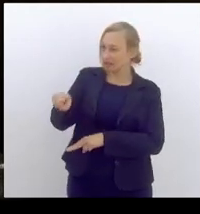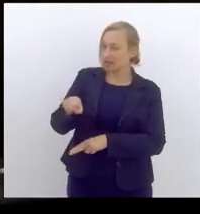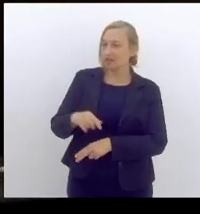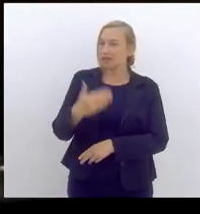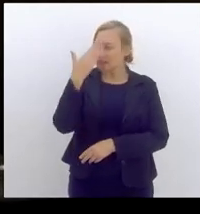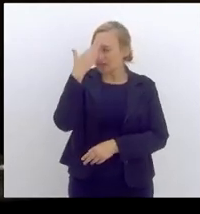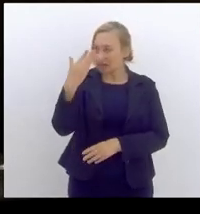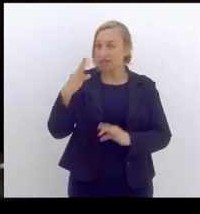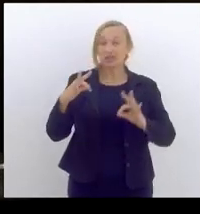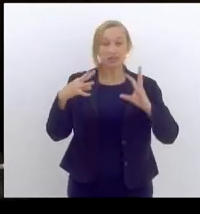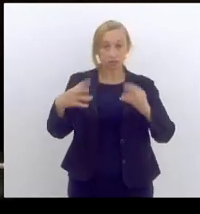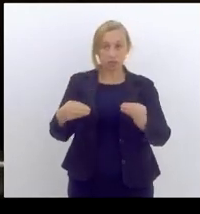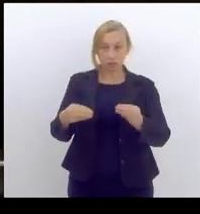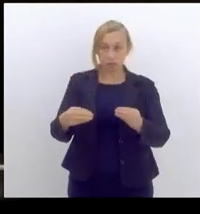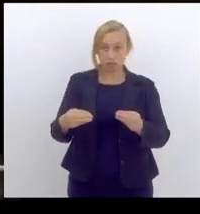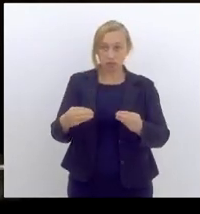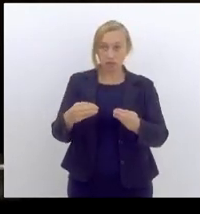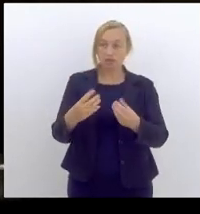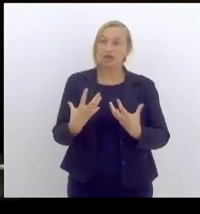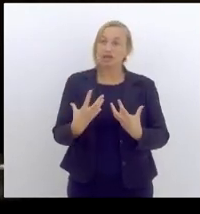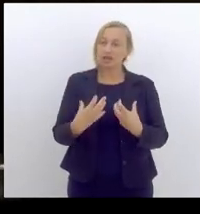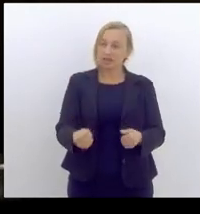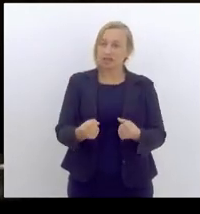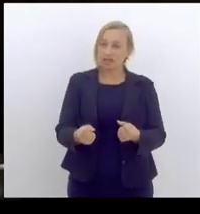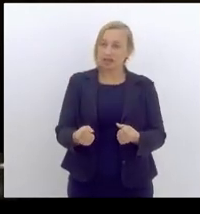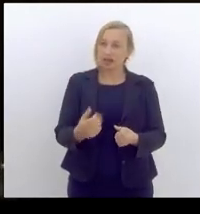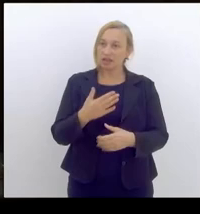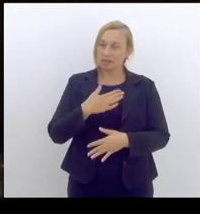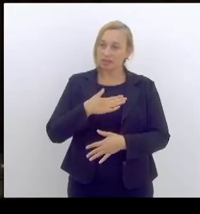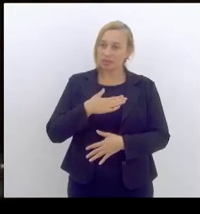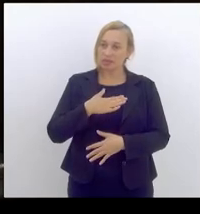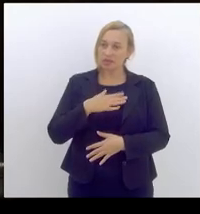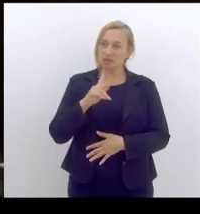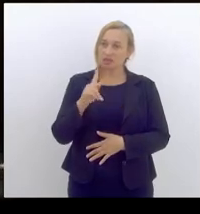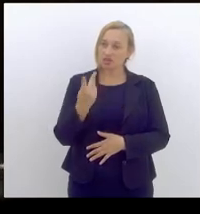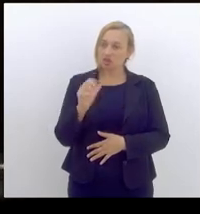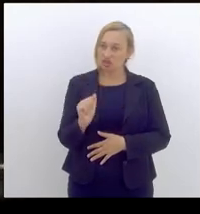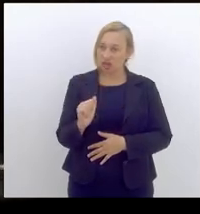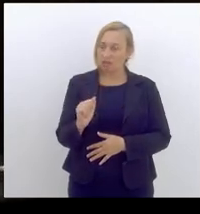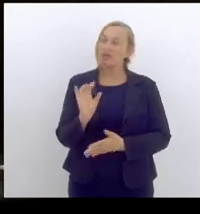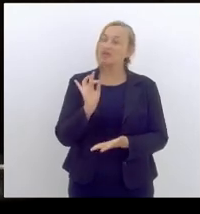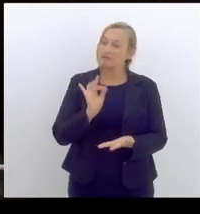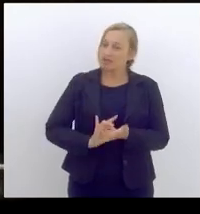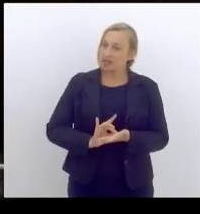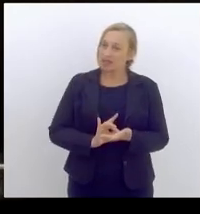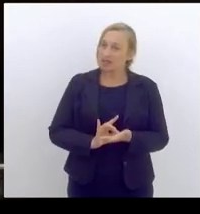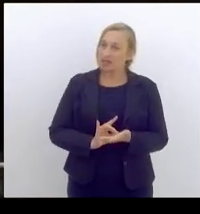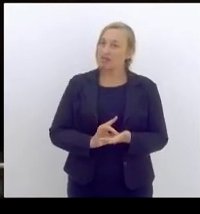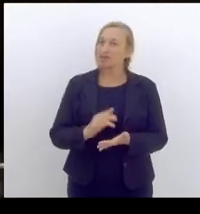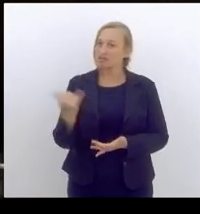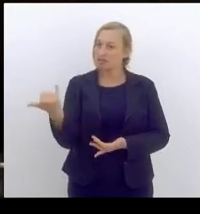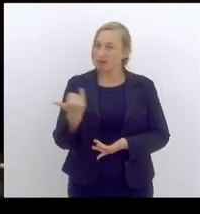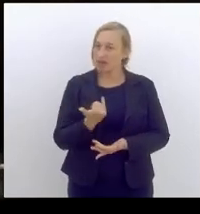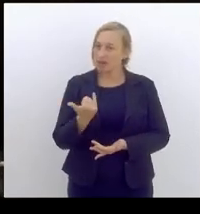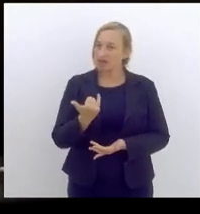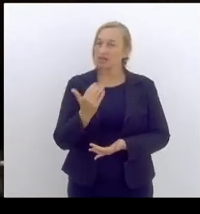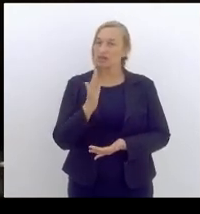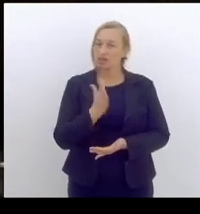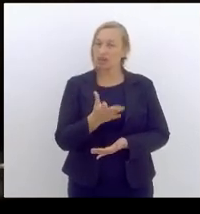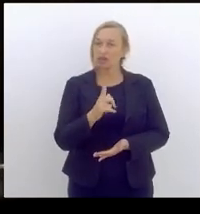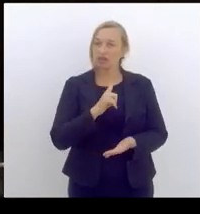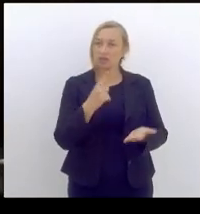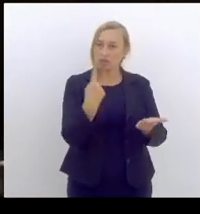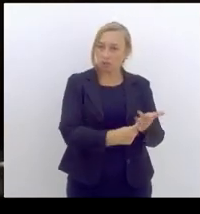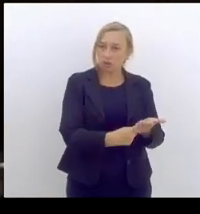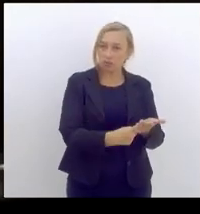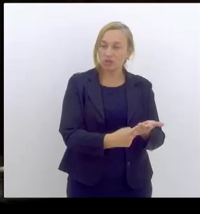a todos que abraçaram a minha campanha e também verdadeiramente me disseram: eu já tenho compromisso com o